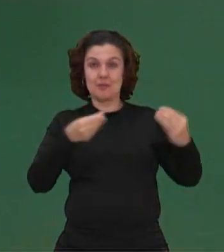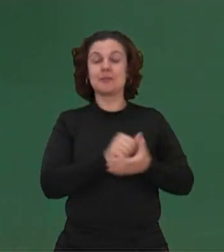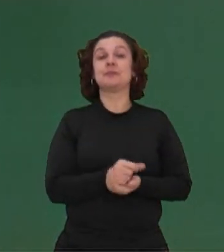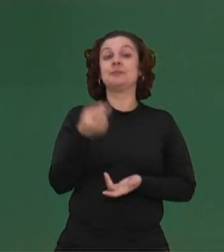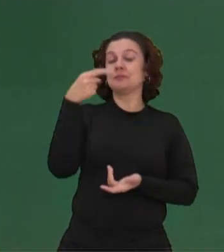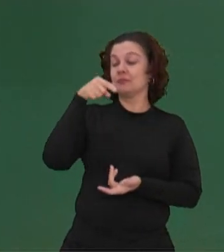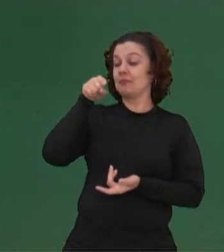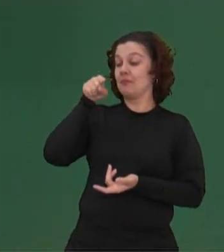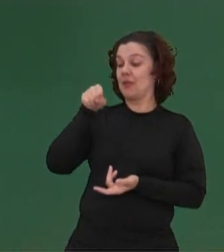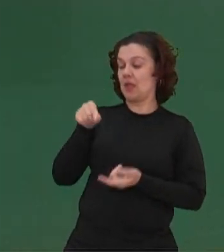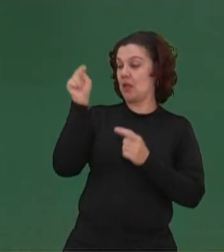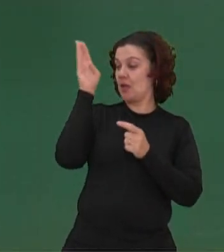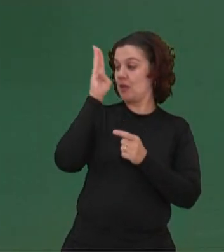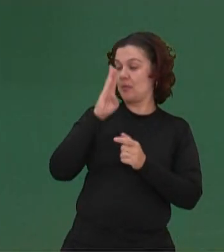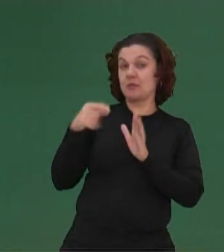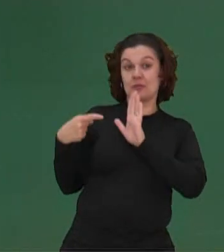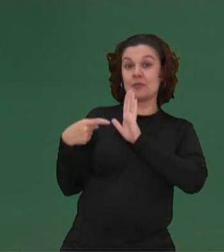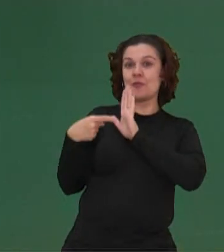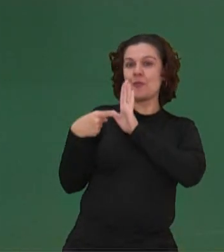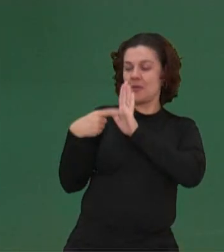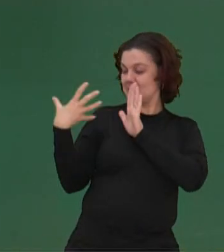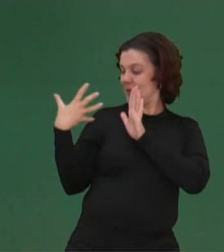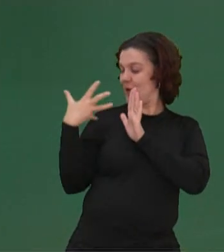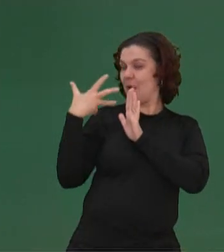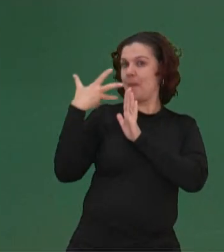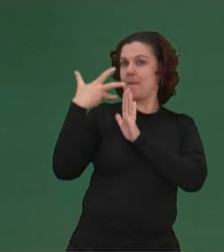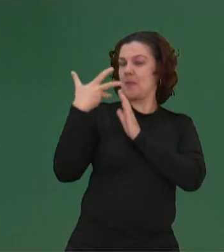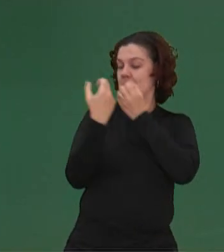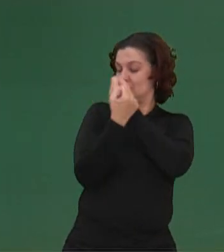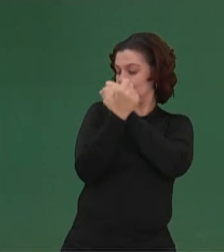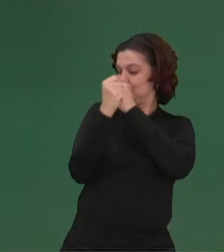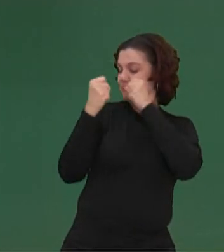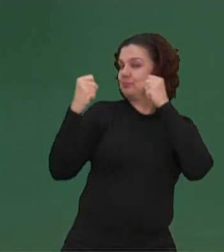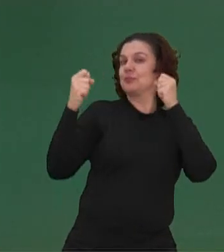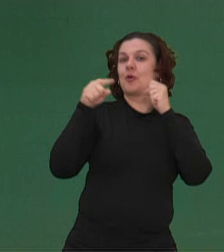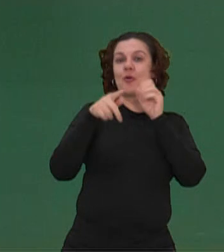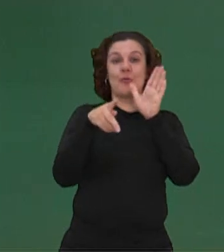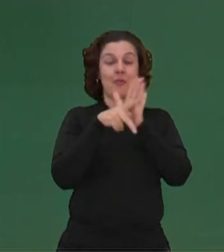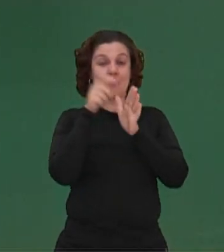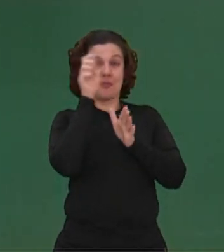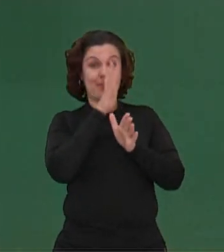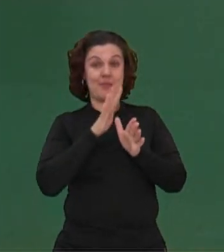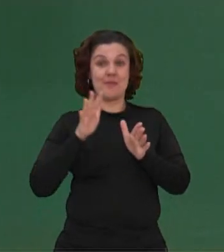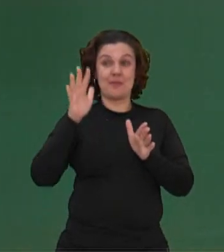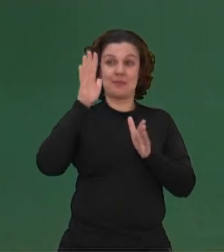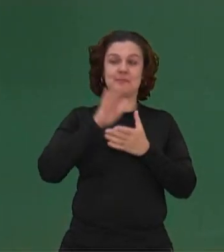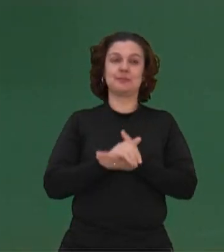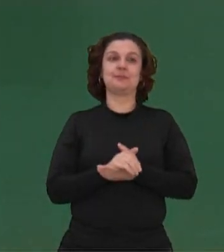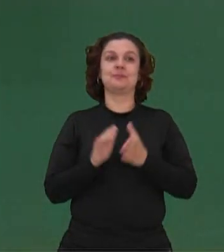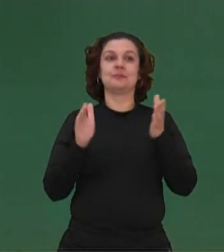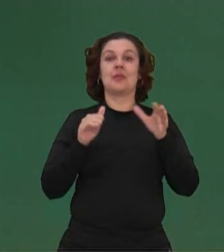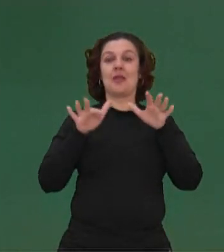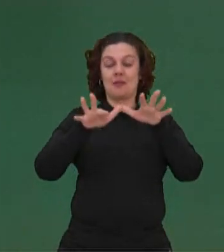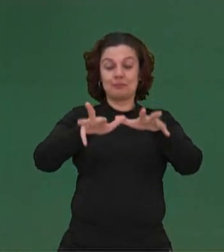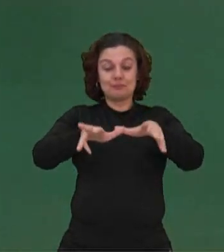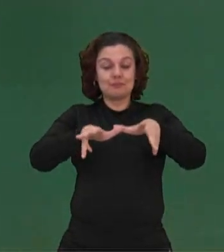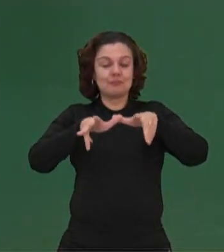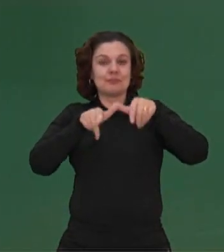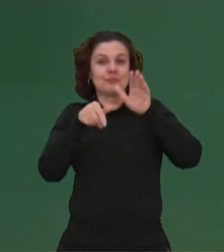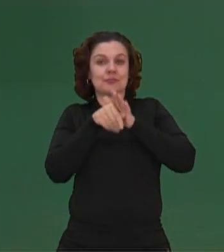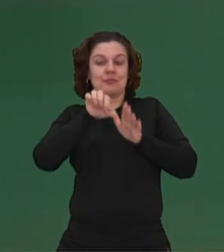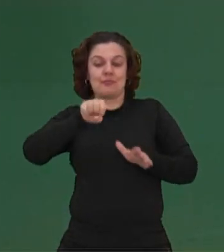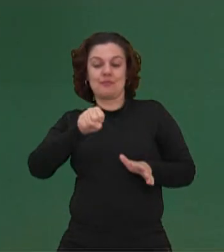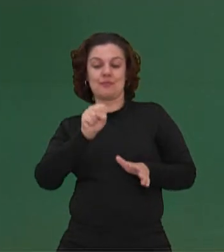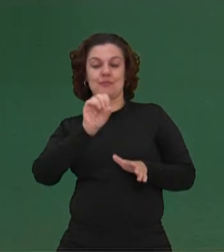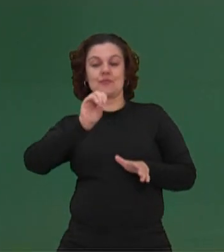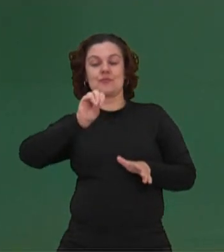alimentos, e aqui uma imagem que mostra um pouco dessa grandeza agrícola do Brasil nessa colheita de soja.